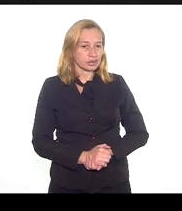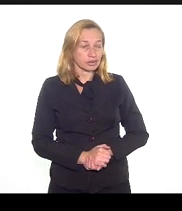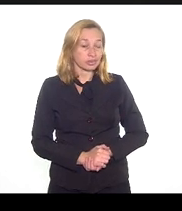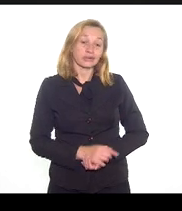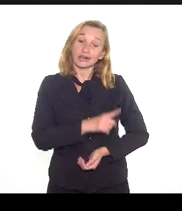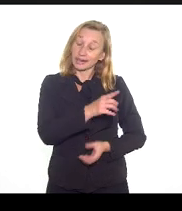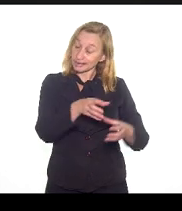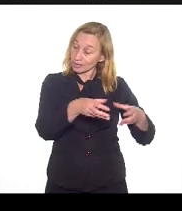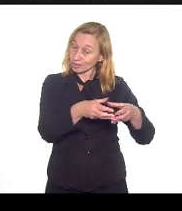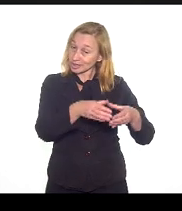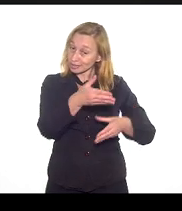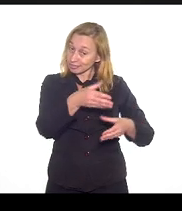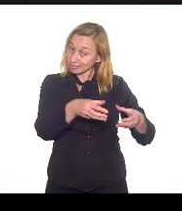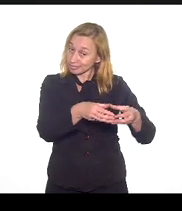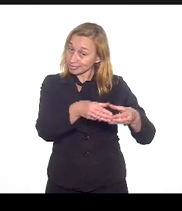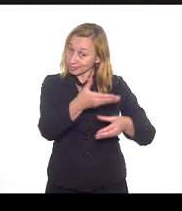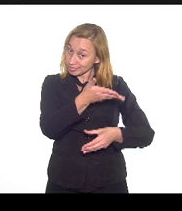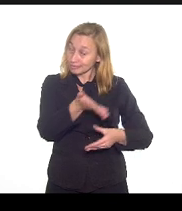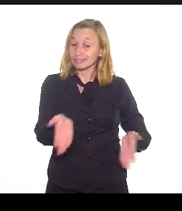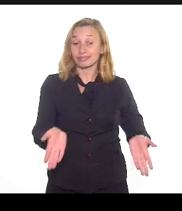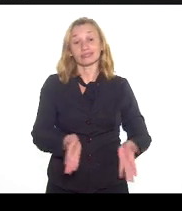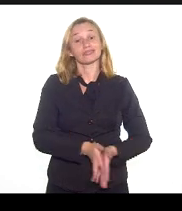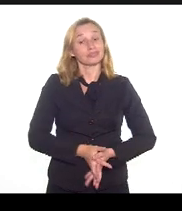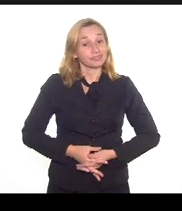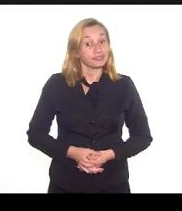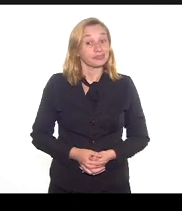Esta é a comissão. Esta é.